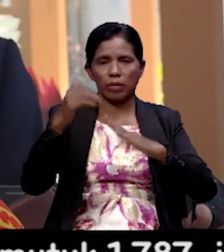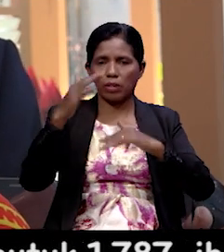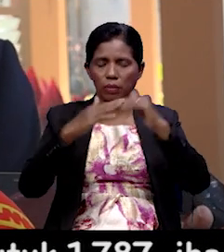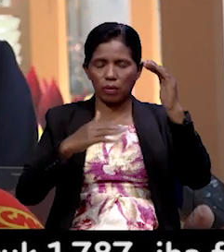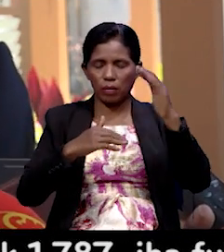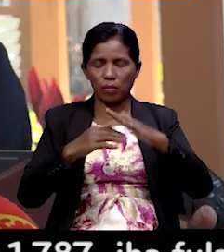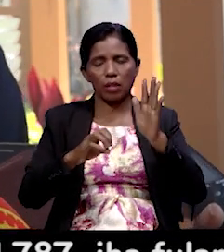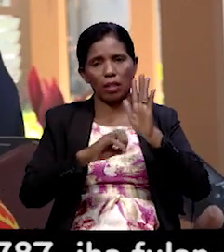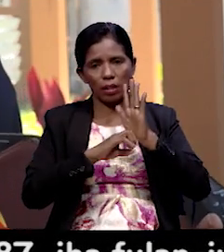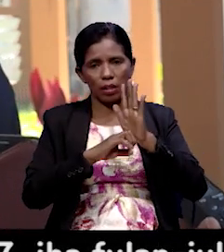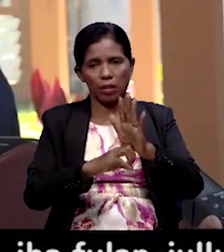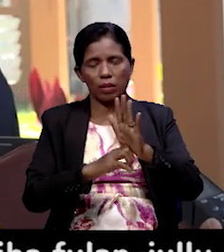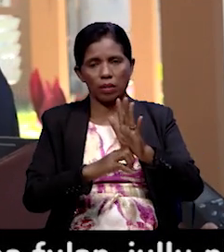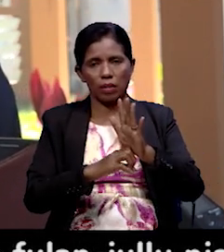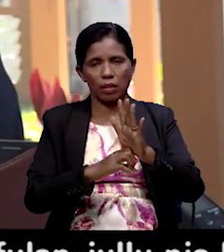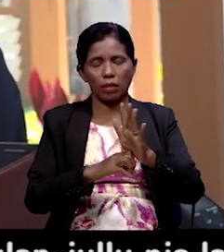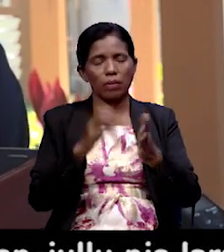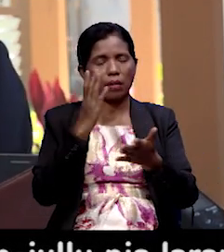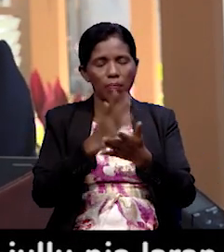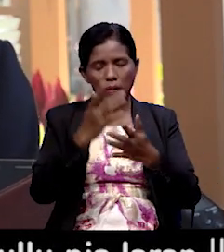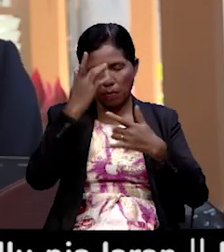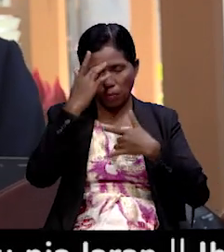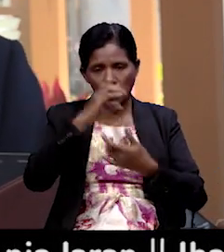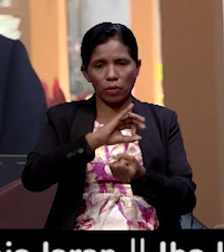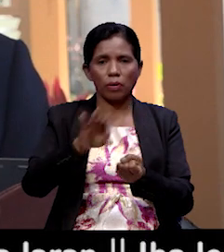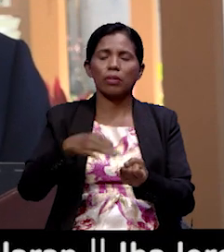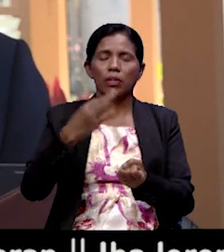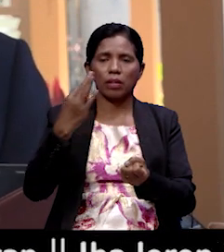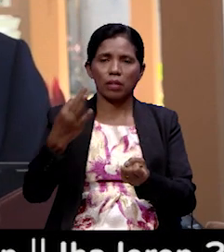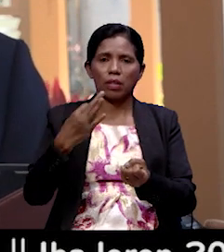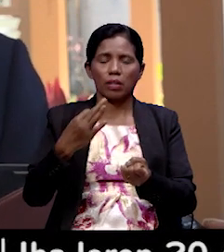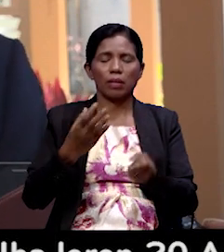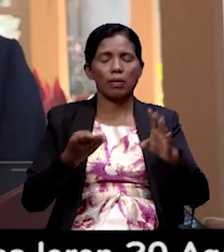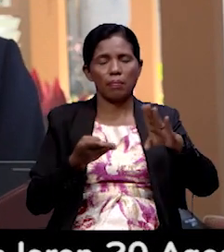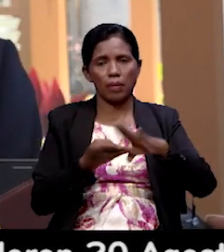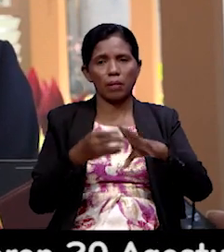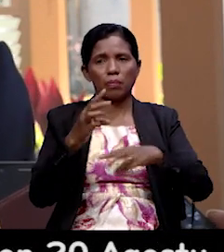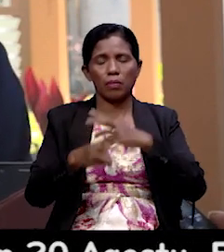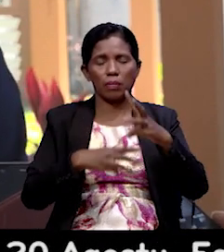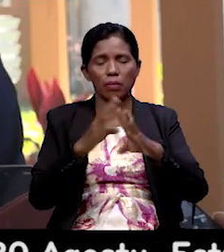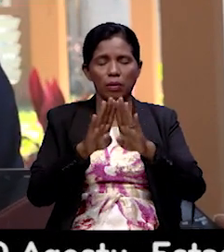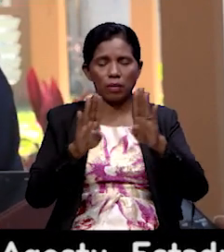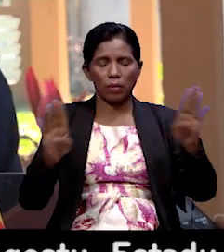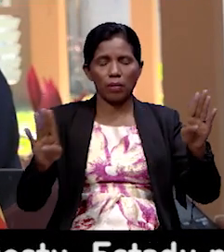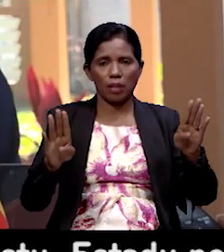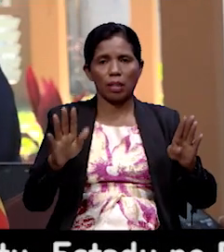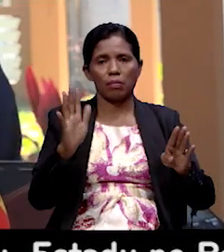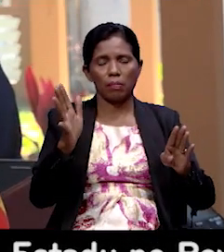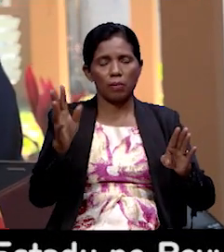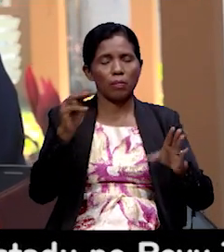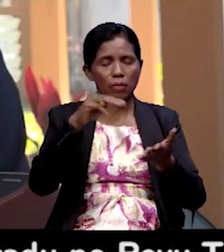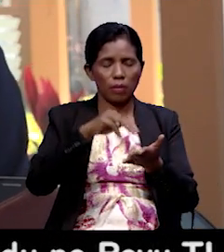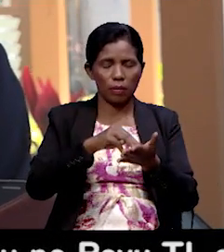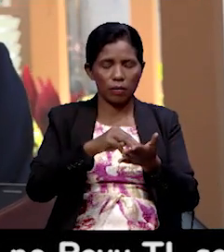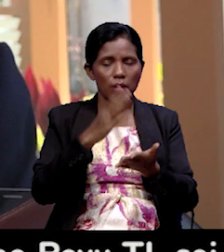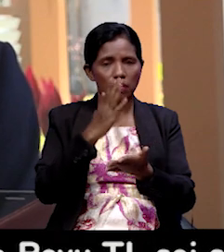Por exemplo, Ratu combate crise pandemia, Banco Mundial aloca $5 milhões para combate à